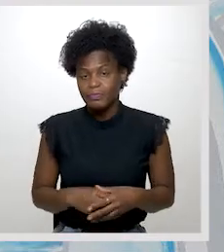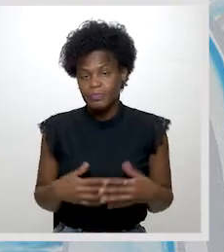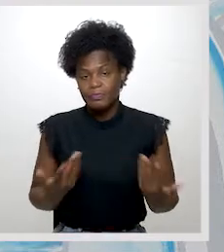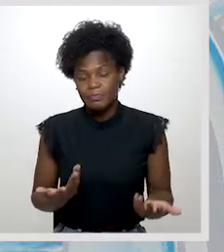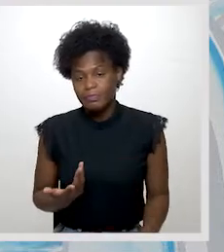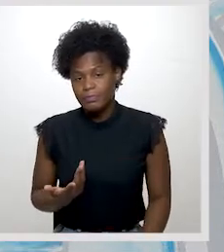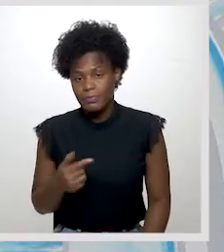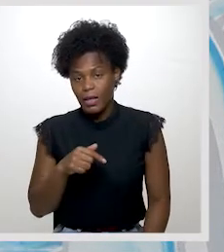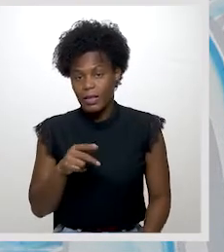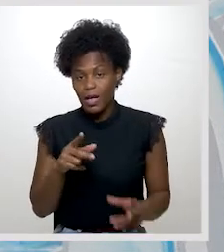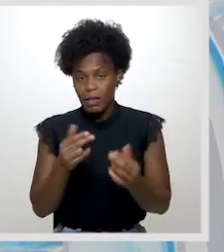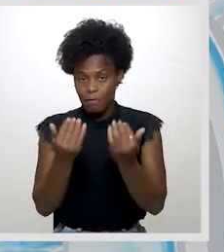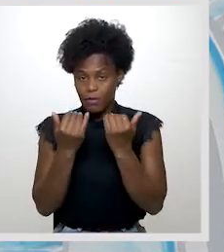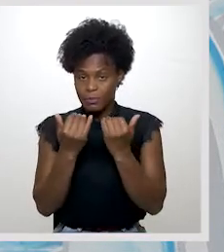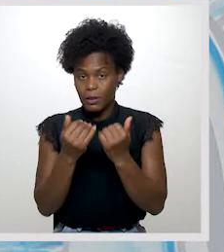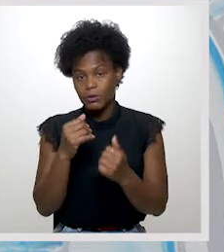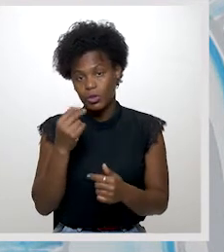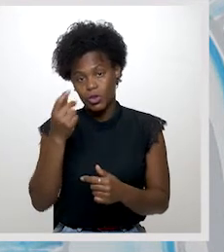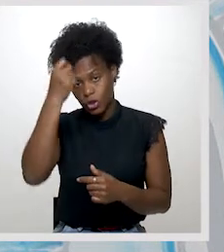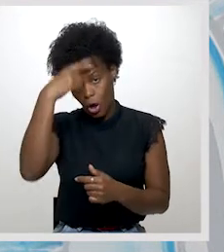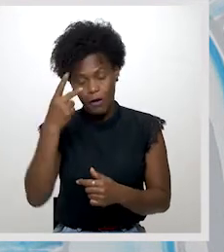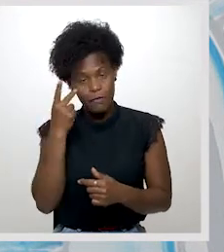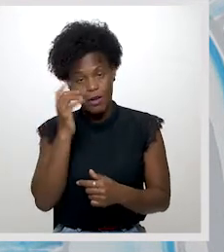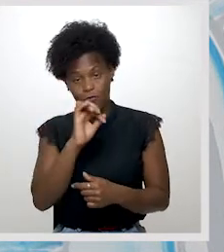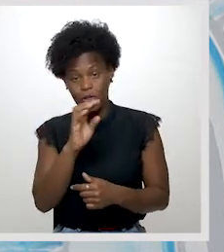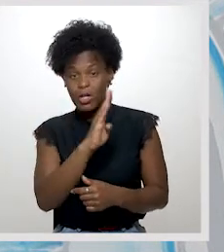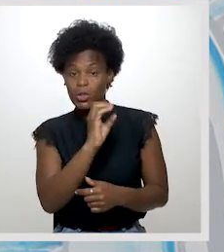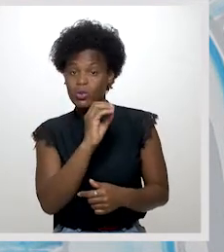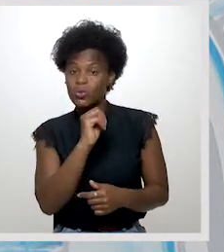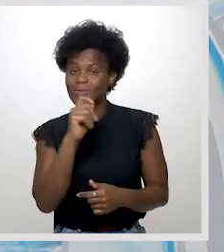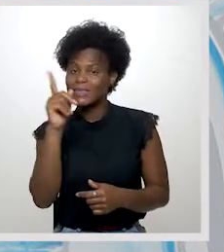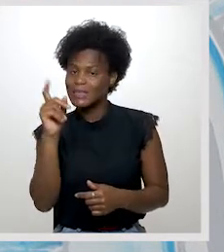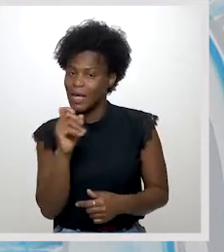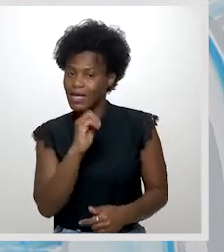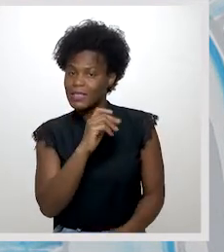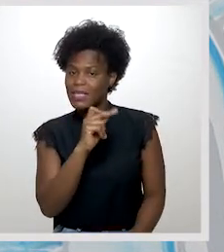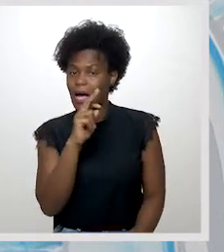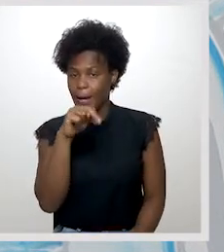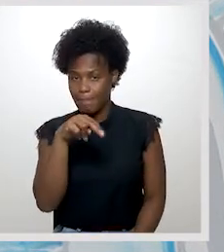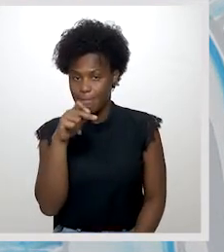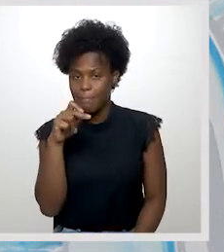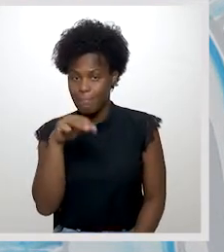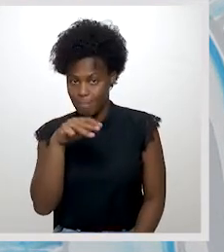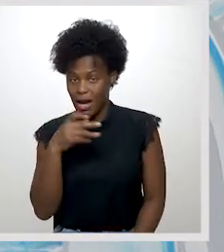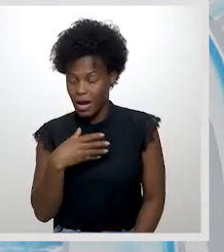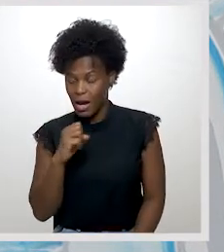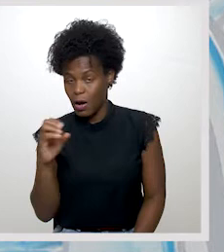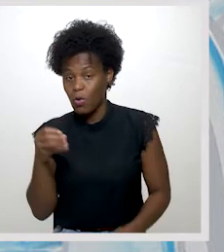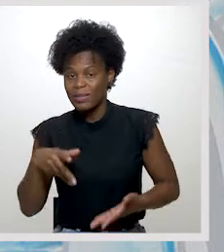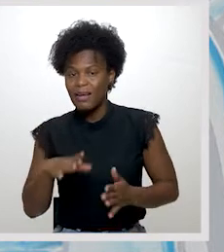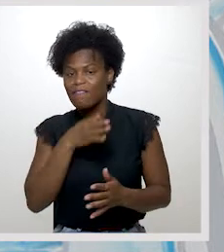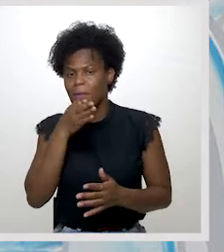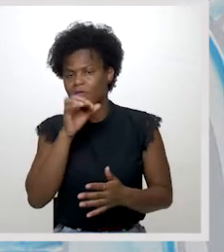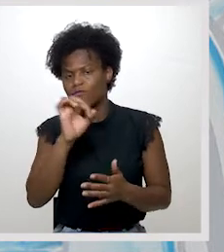De acordo com esta nota biográfica, José Saramago é oriundo de uma família humilde. Teve